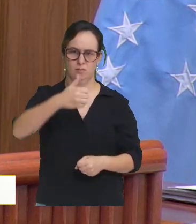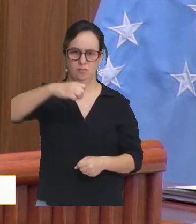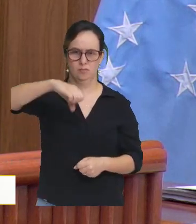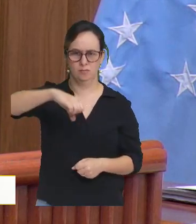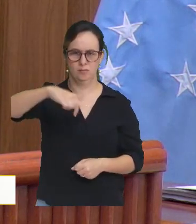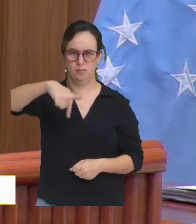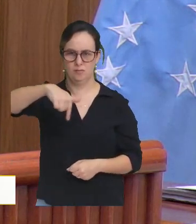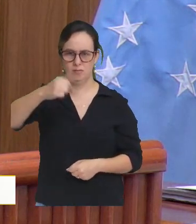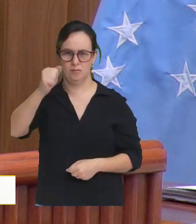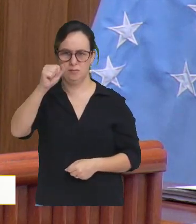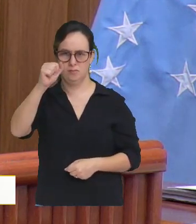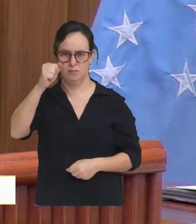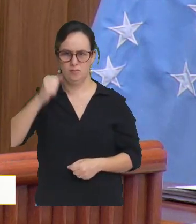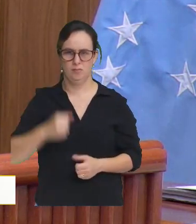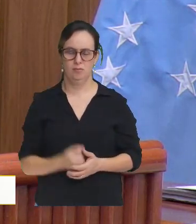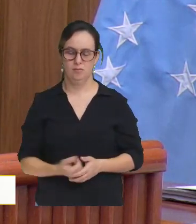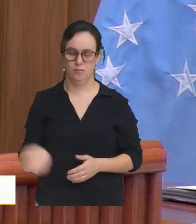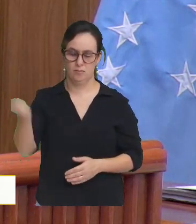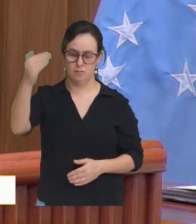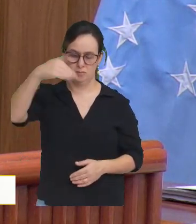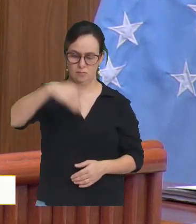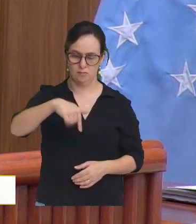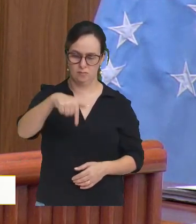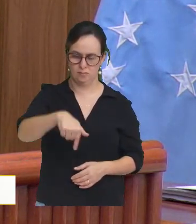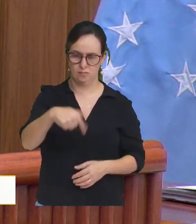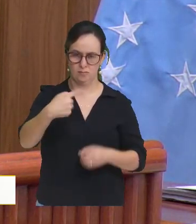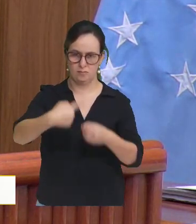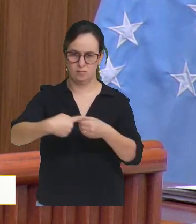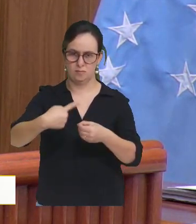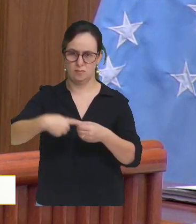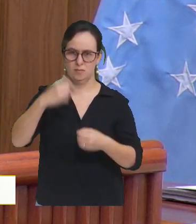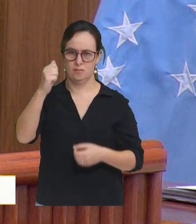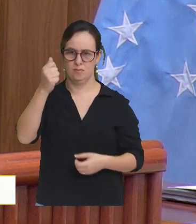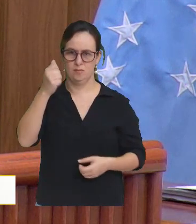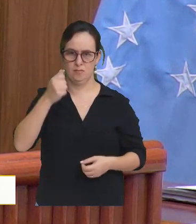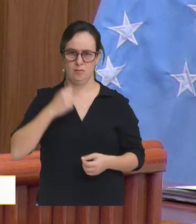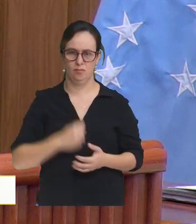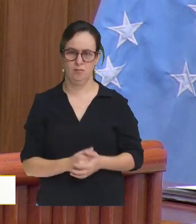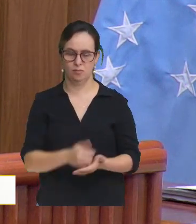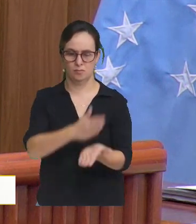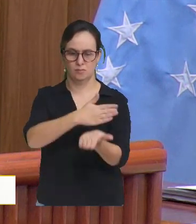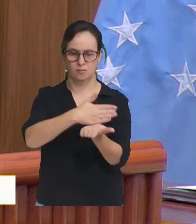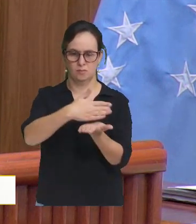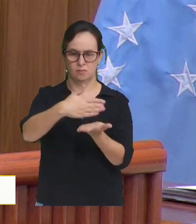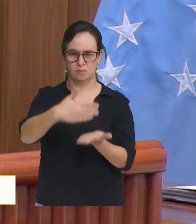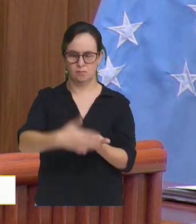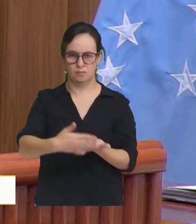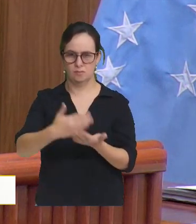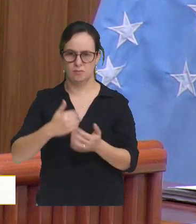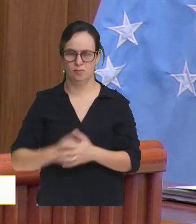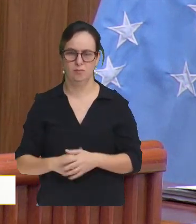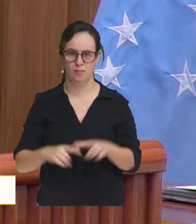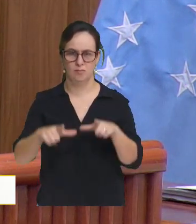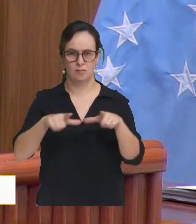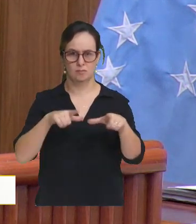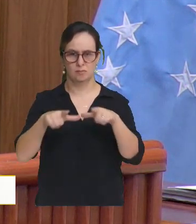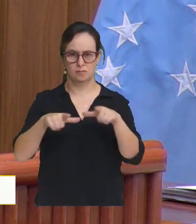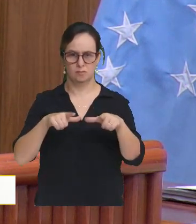Assis, onde abriu um consultório para exercer sua especialidade em